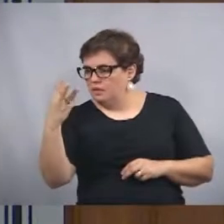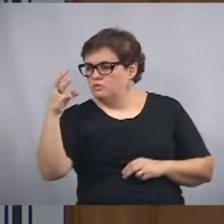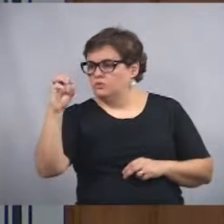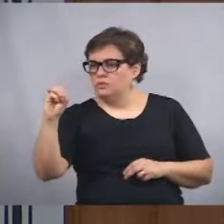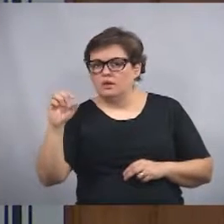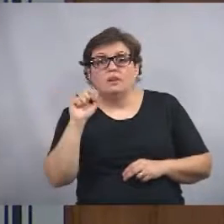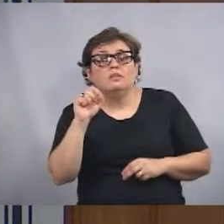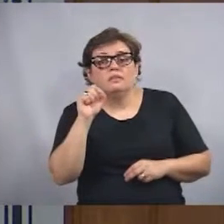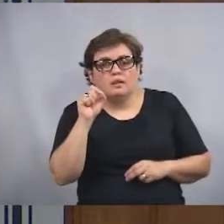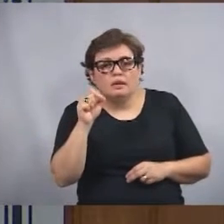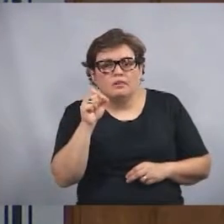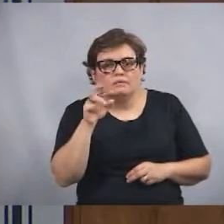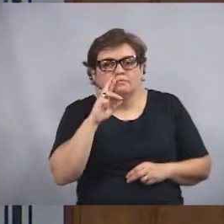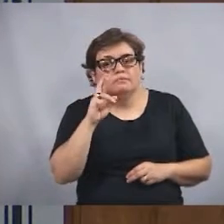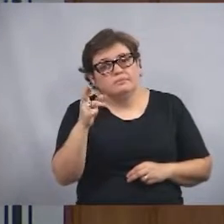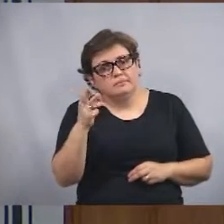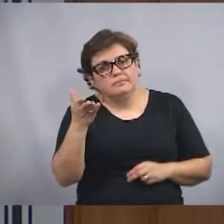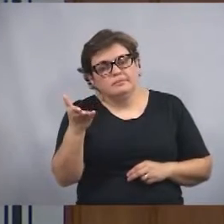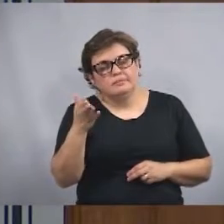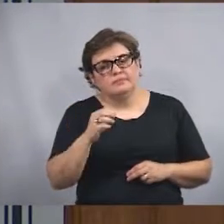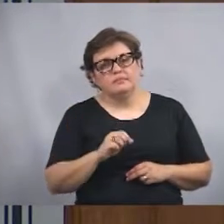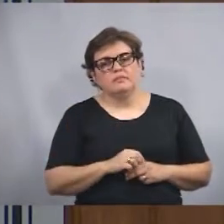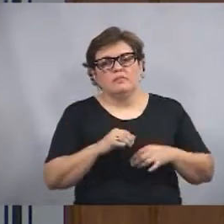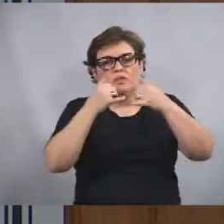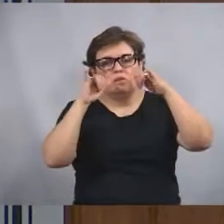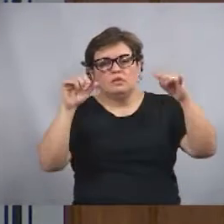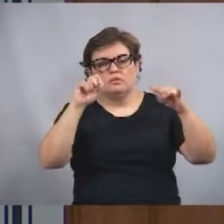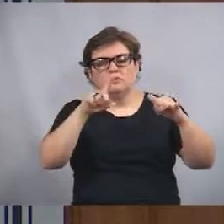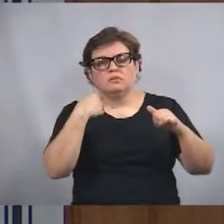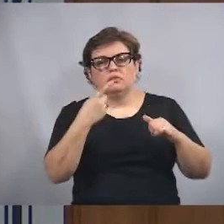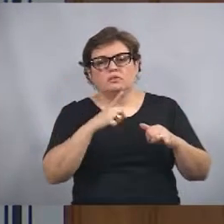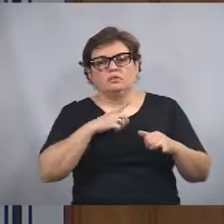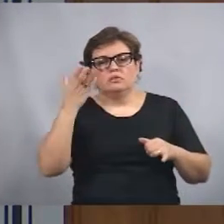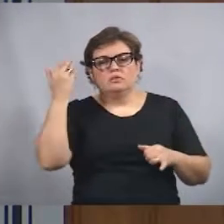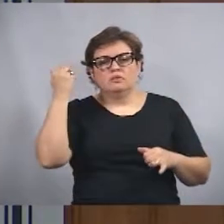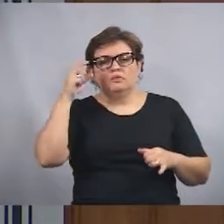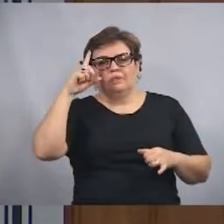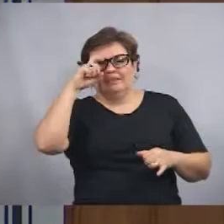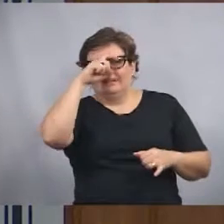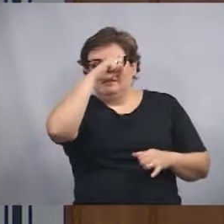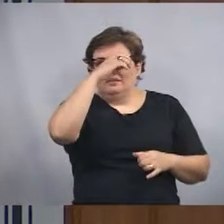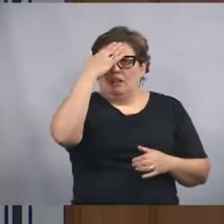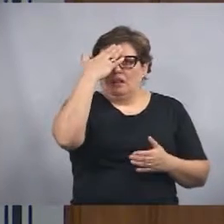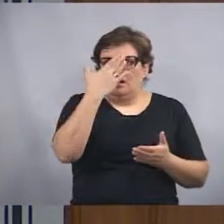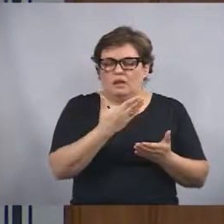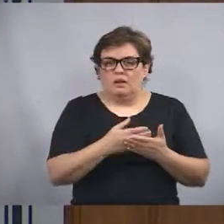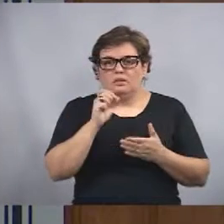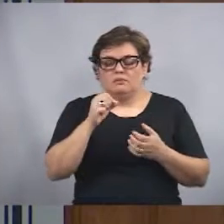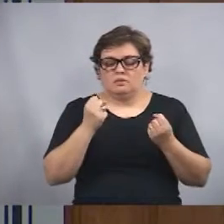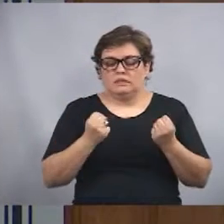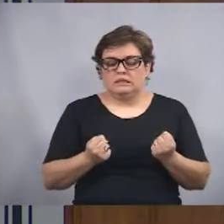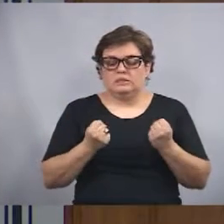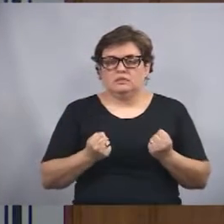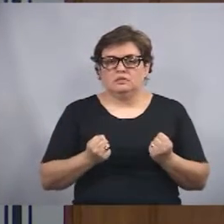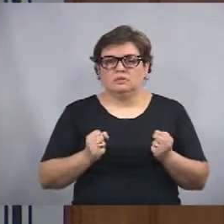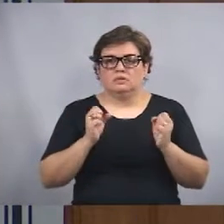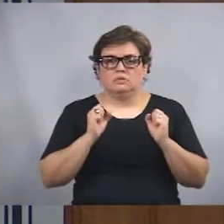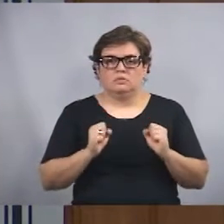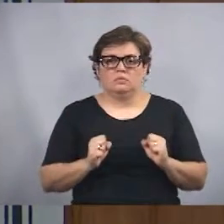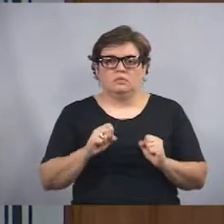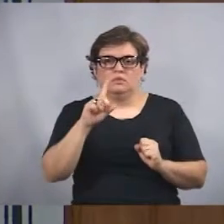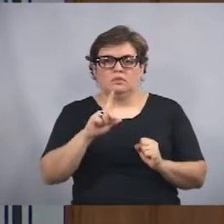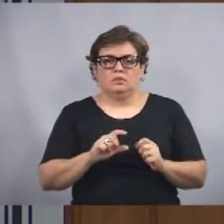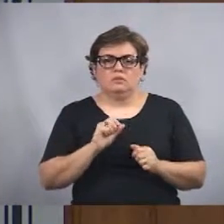isso No Ar Notícias que nós temos E é difícil até acreditar que a pesagem pudesse ser